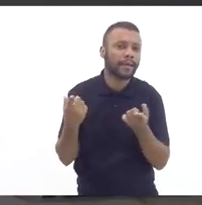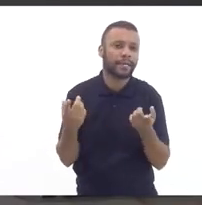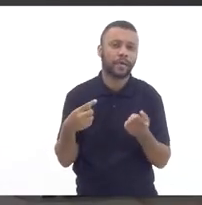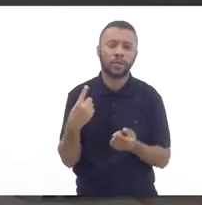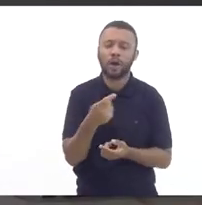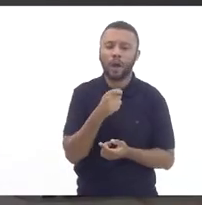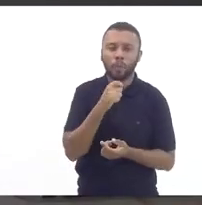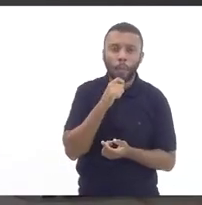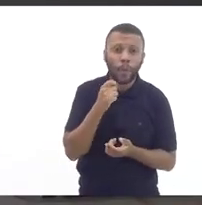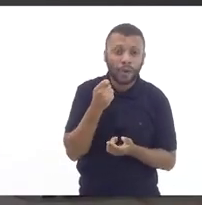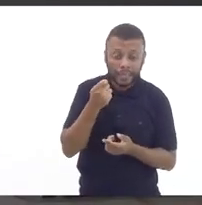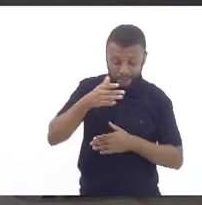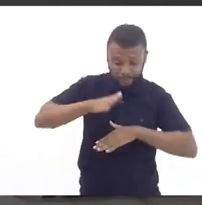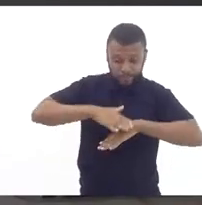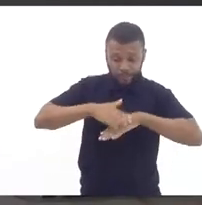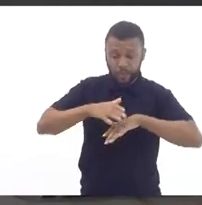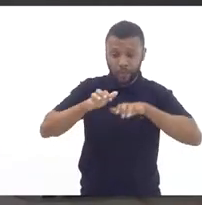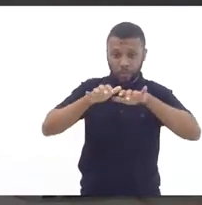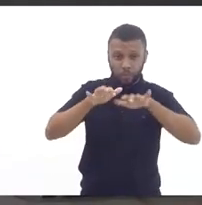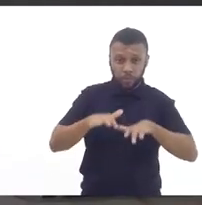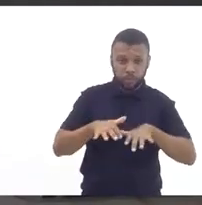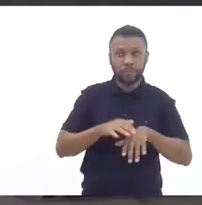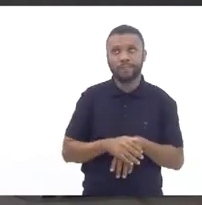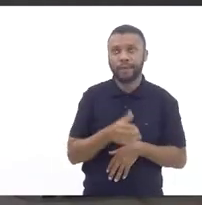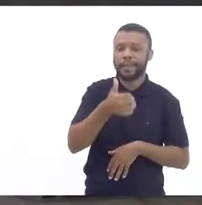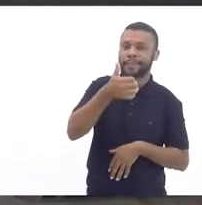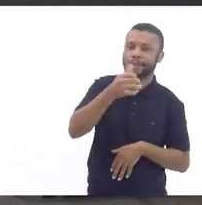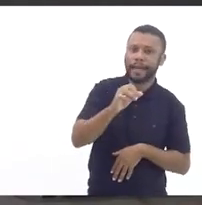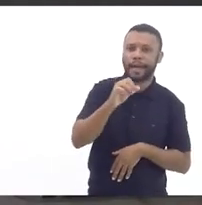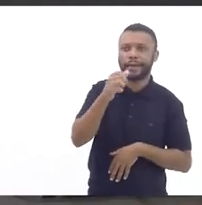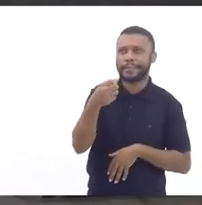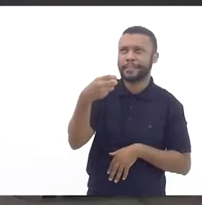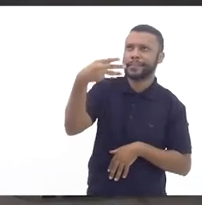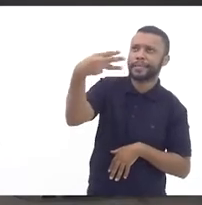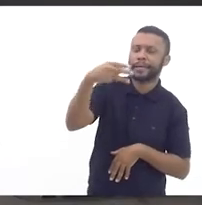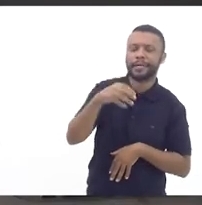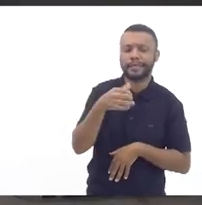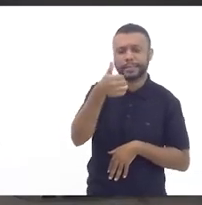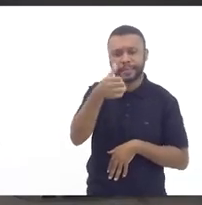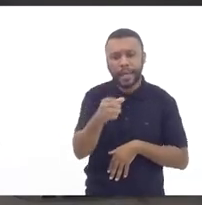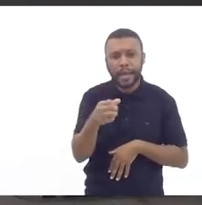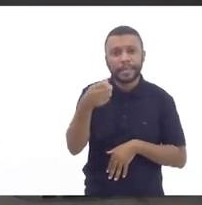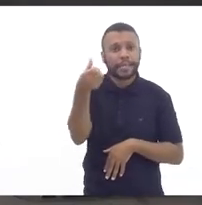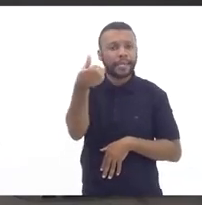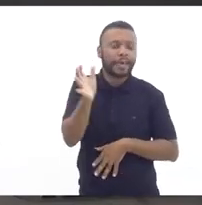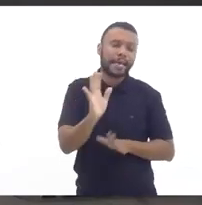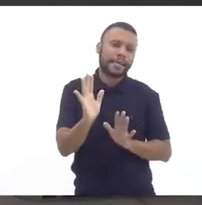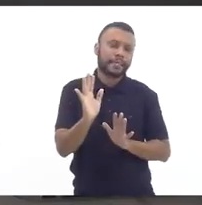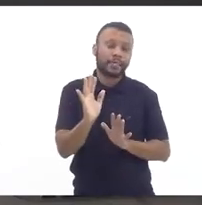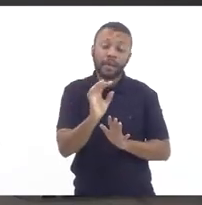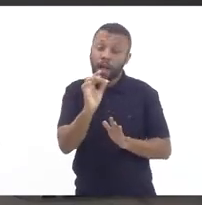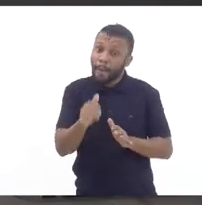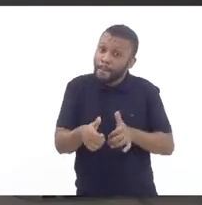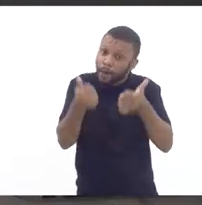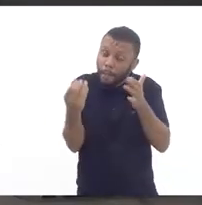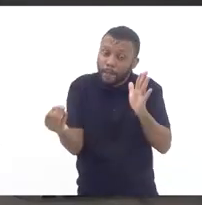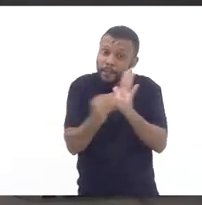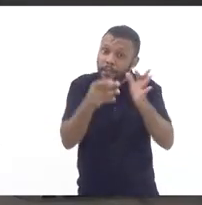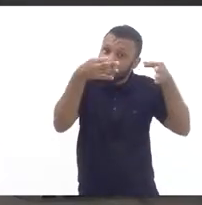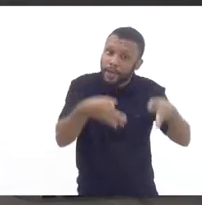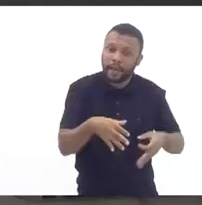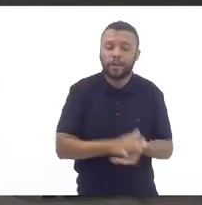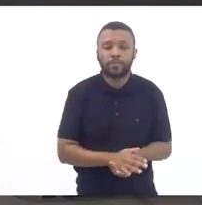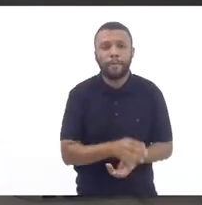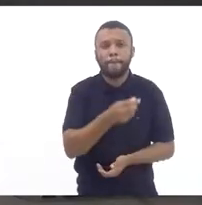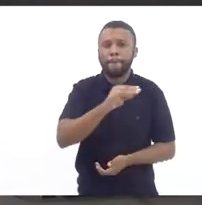nem quem o produz muitas vezes, negócio 10 a 3, 10 a 6, enfim. Ou escreve em bilhões ou milhões, ou